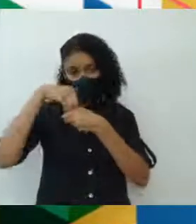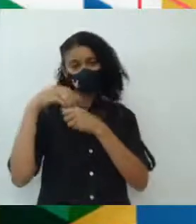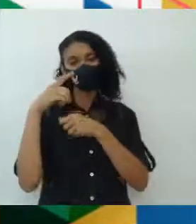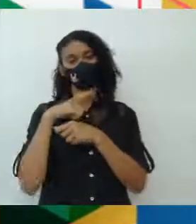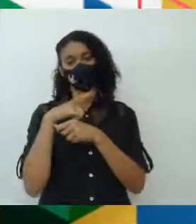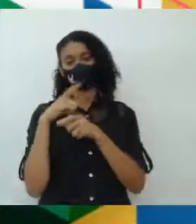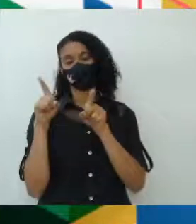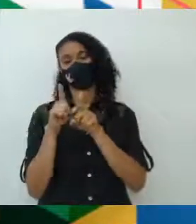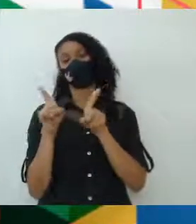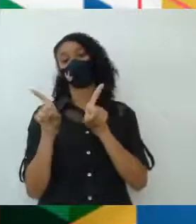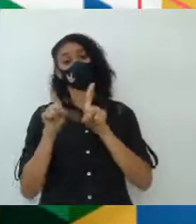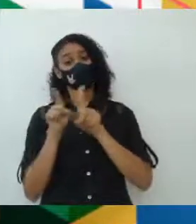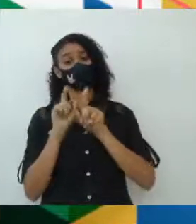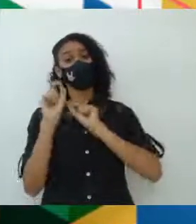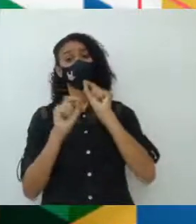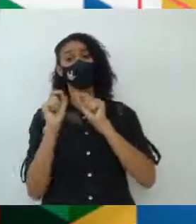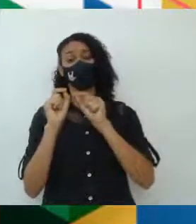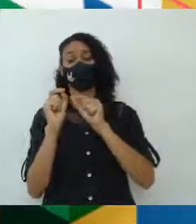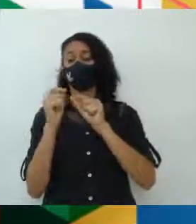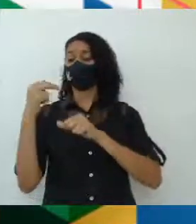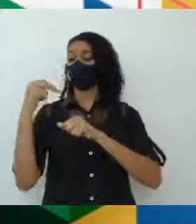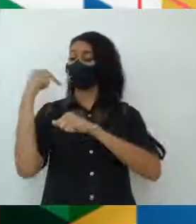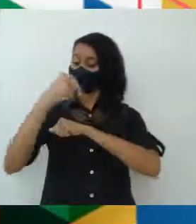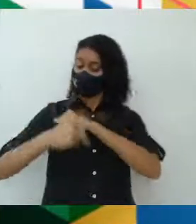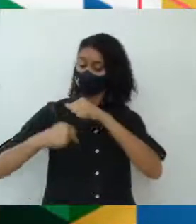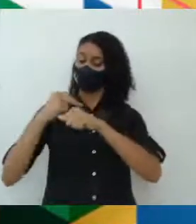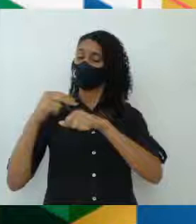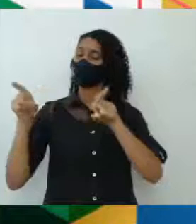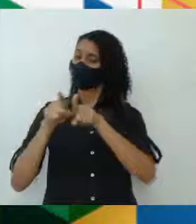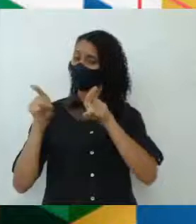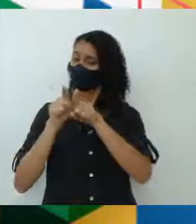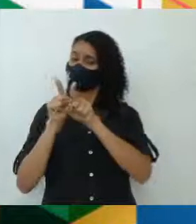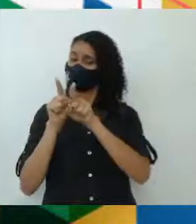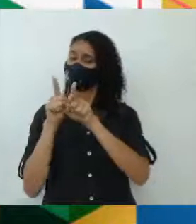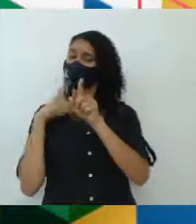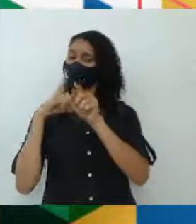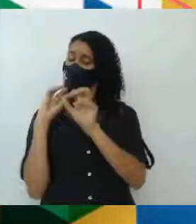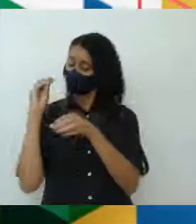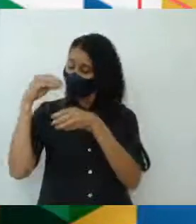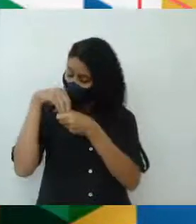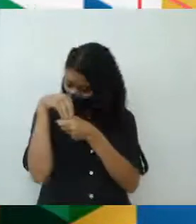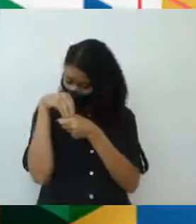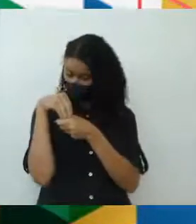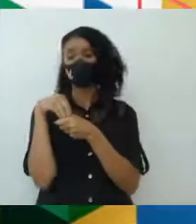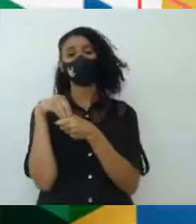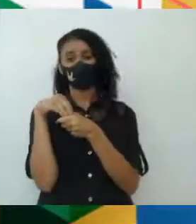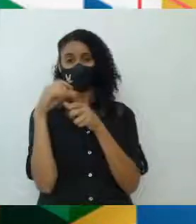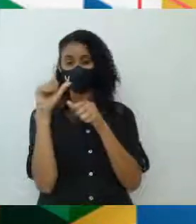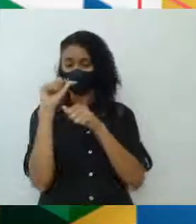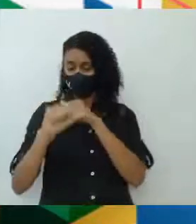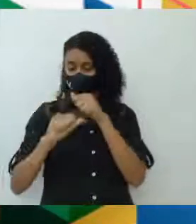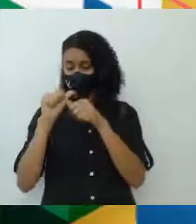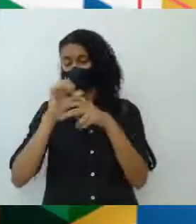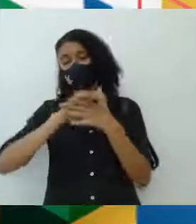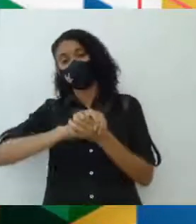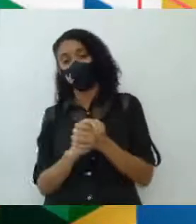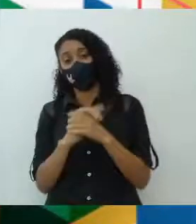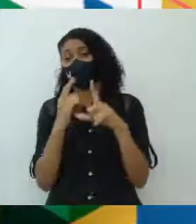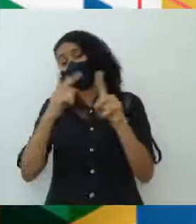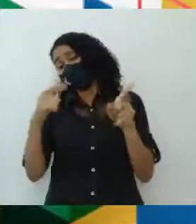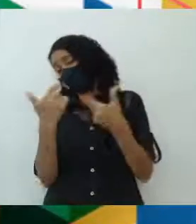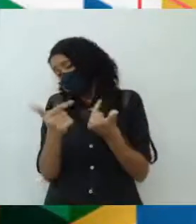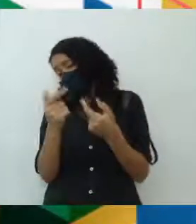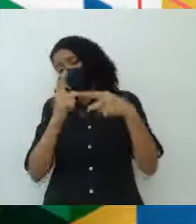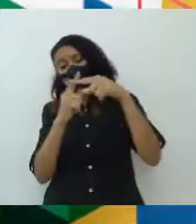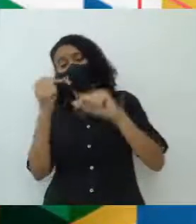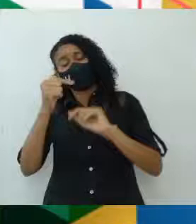ainda os nêutrons, partículas também centradas no núcleo do átomo. Essas não têm